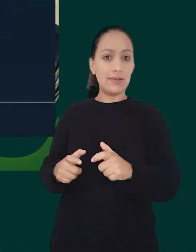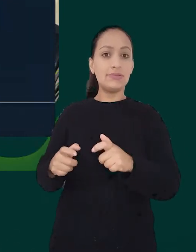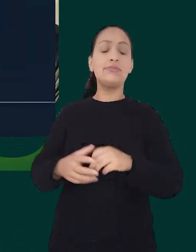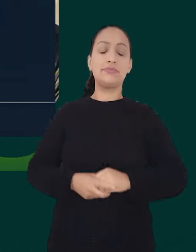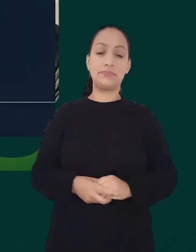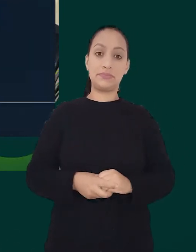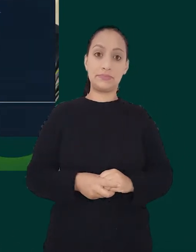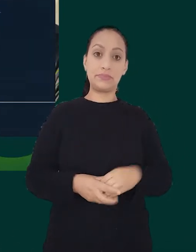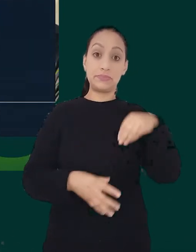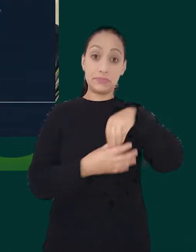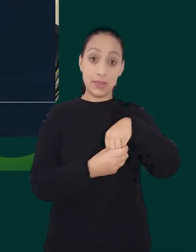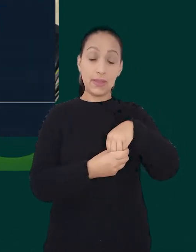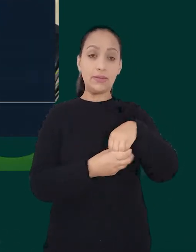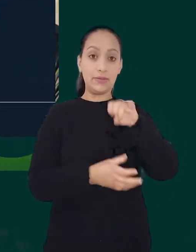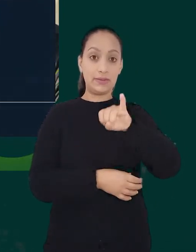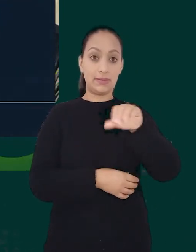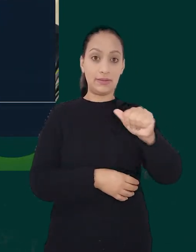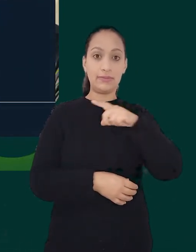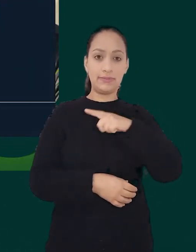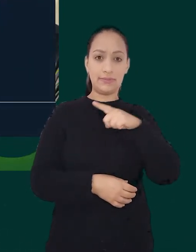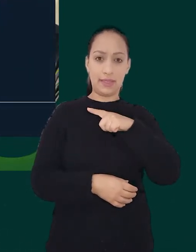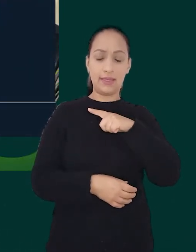inteligência artificial, então, a gente tem toda